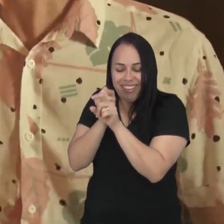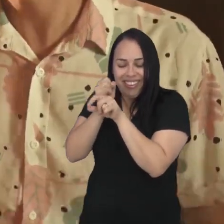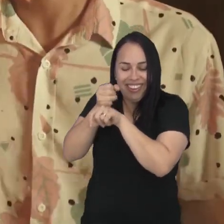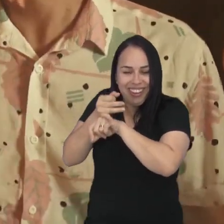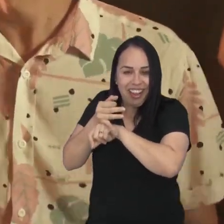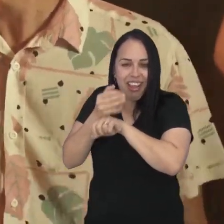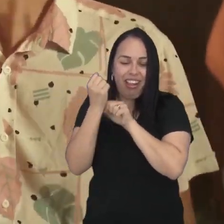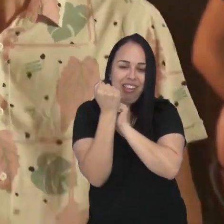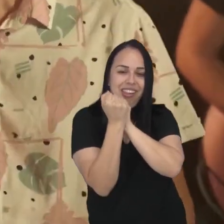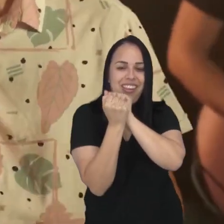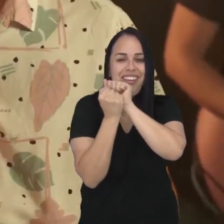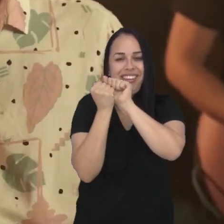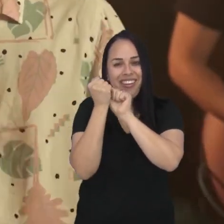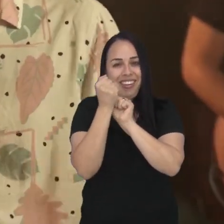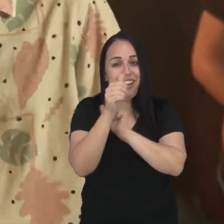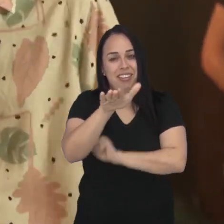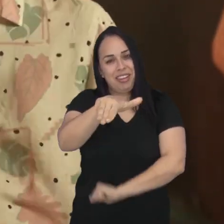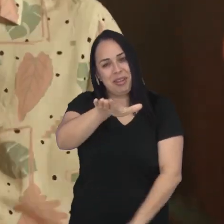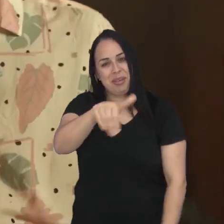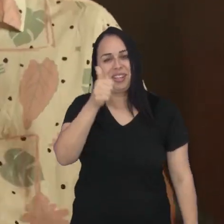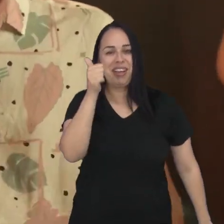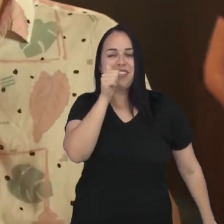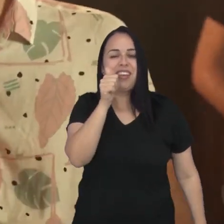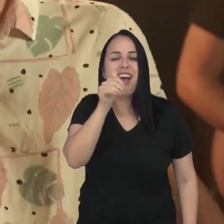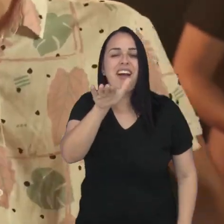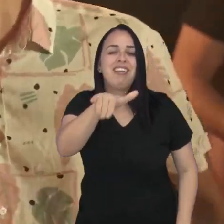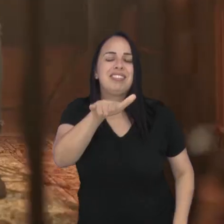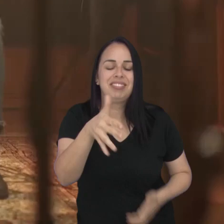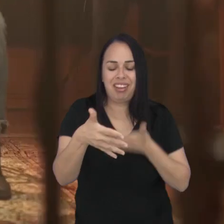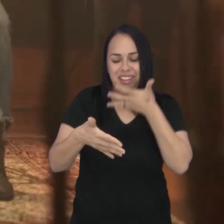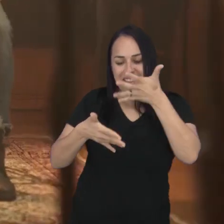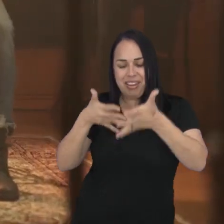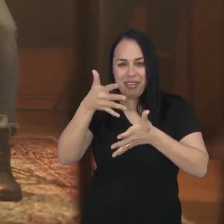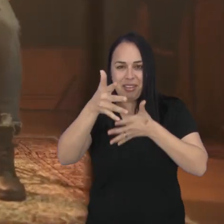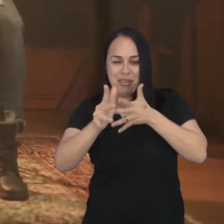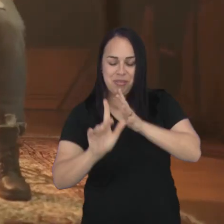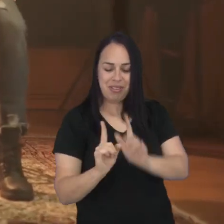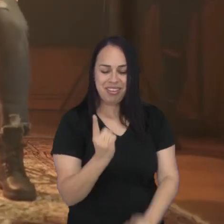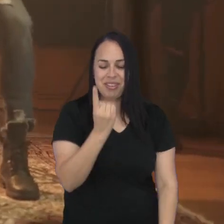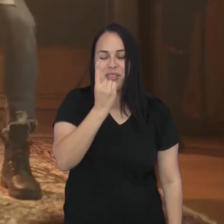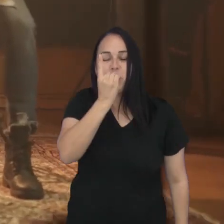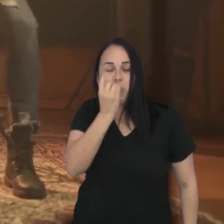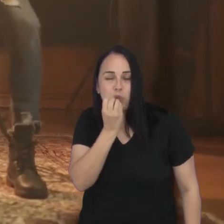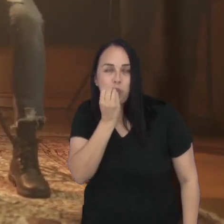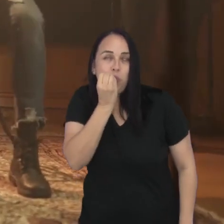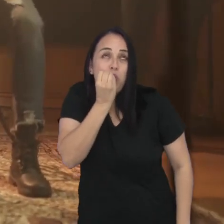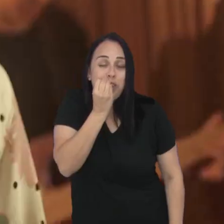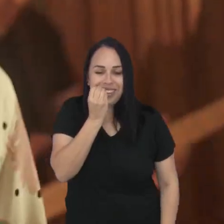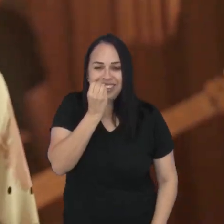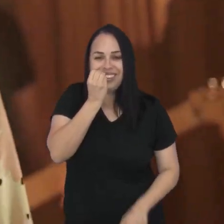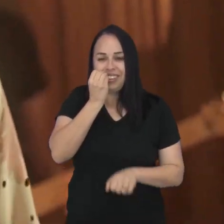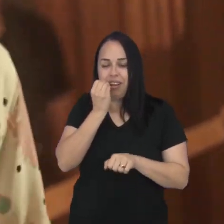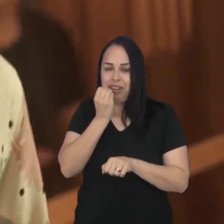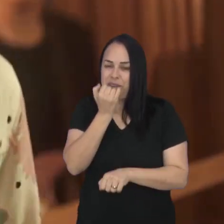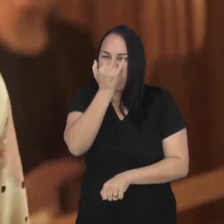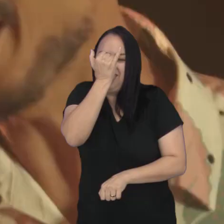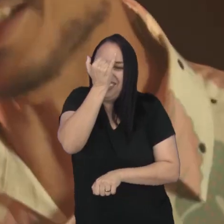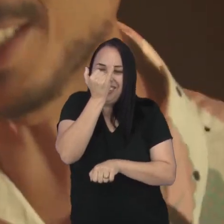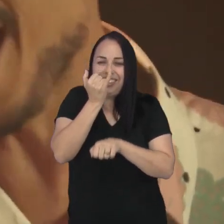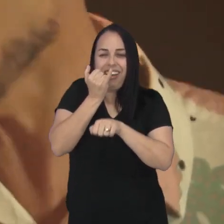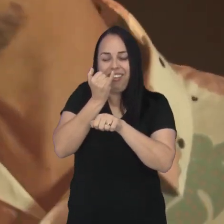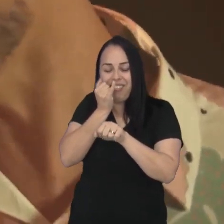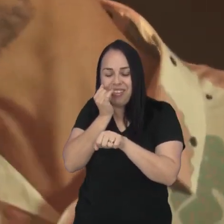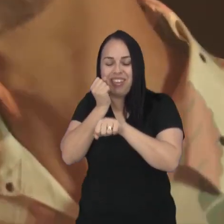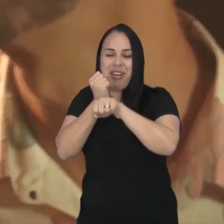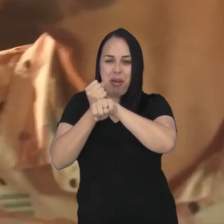ficado a noite toda. E menina, só pra te avisar, o que você beijou foi a minha boca. Foi sem querer na hora